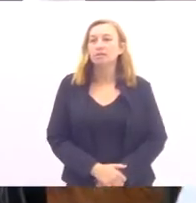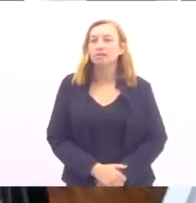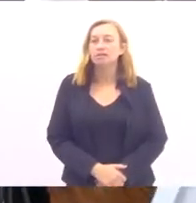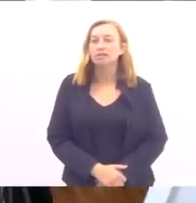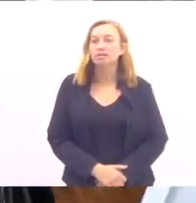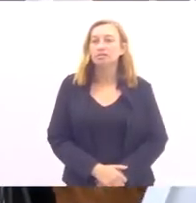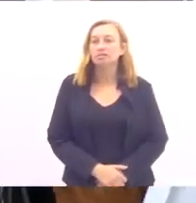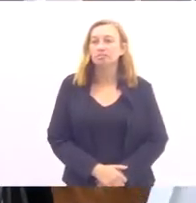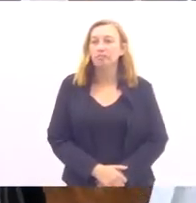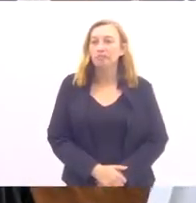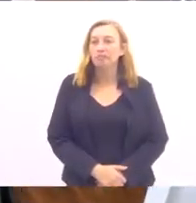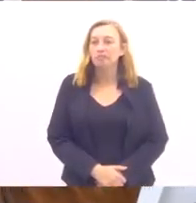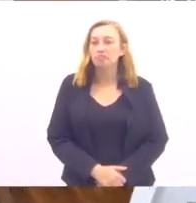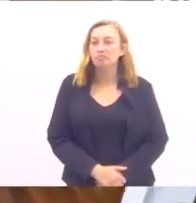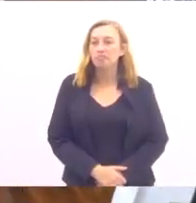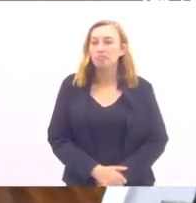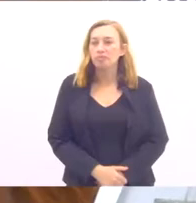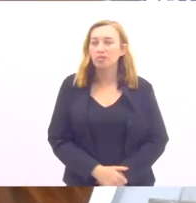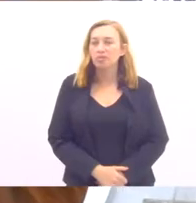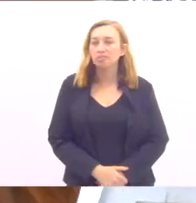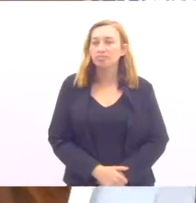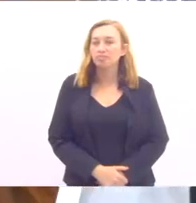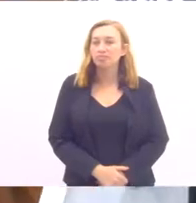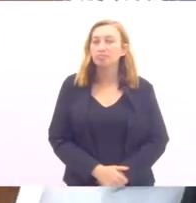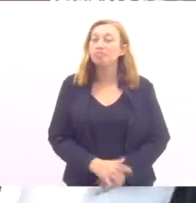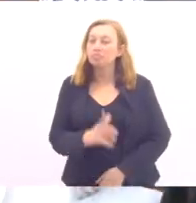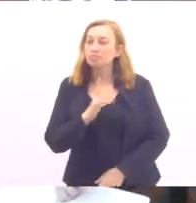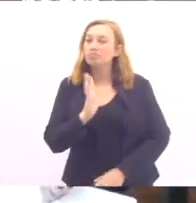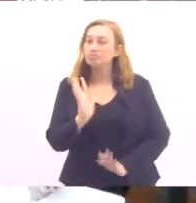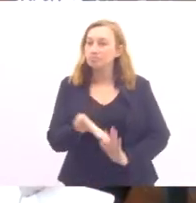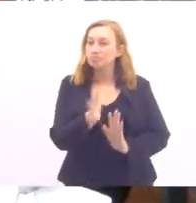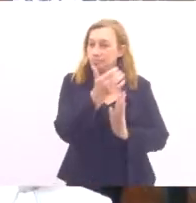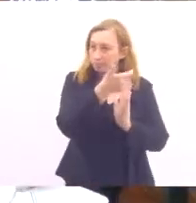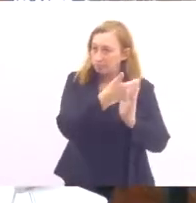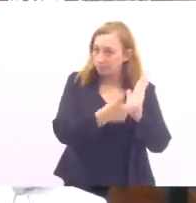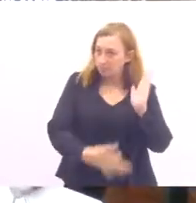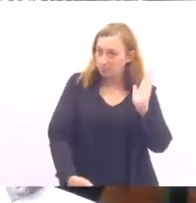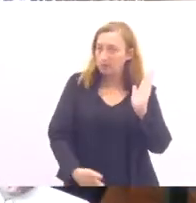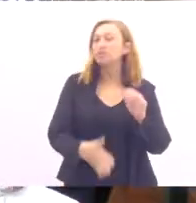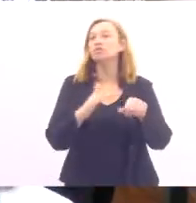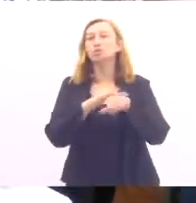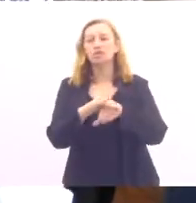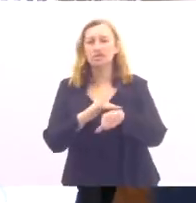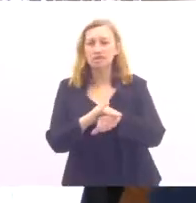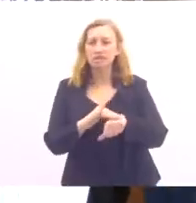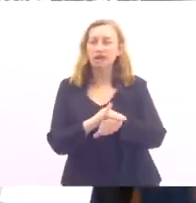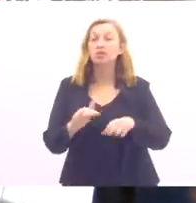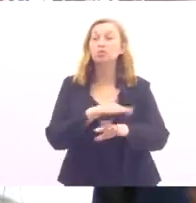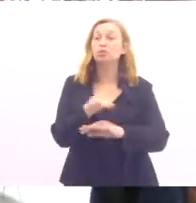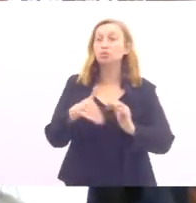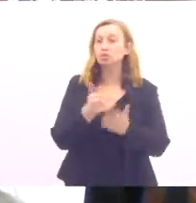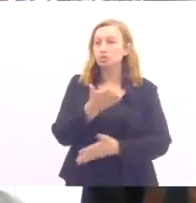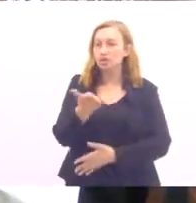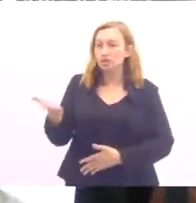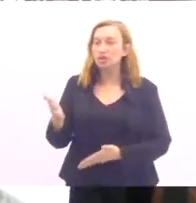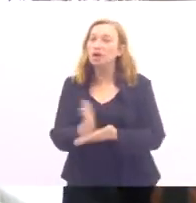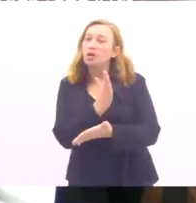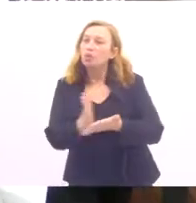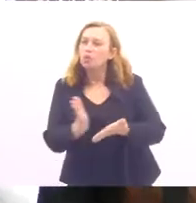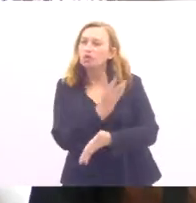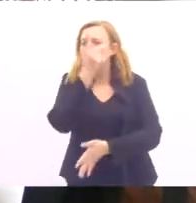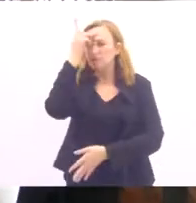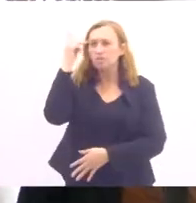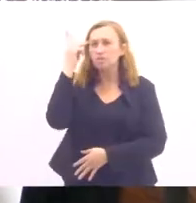Bem, temos já um roteiro, né, que foi conversado com todos. Temos algumas pessoas que